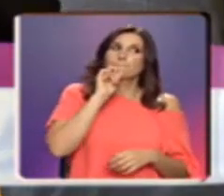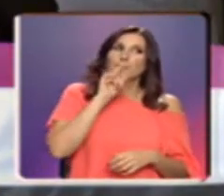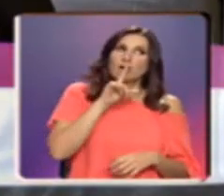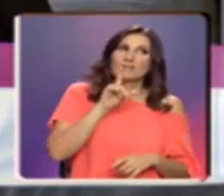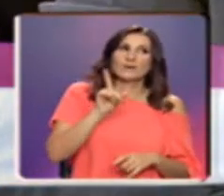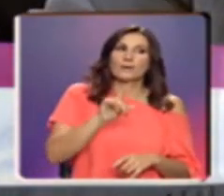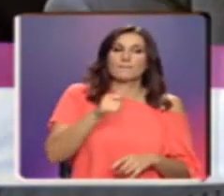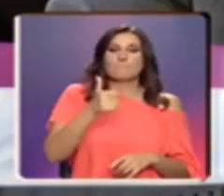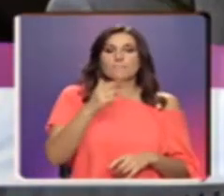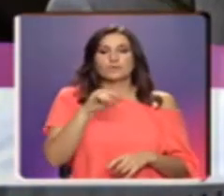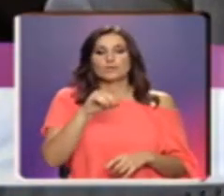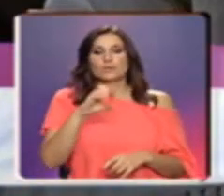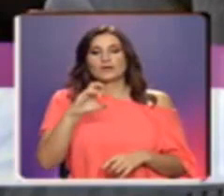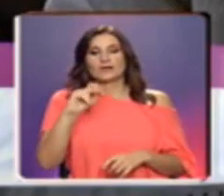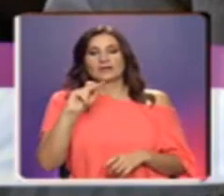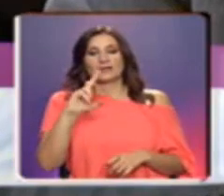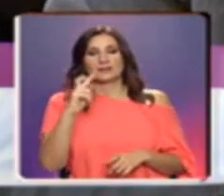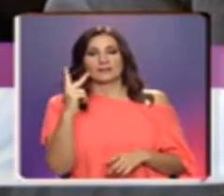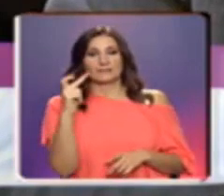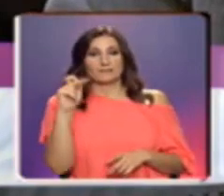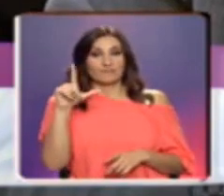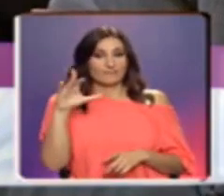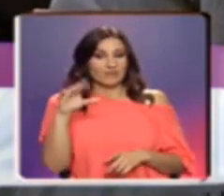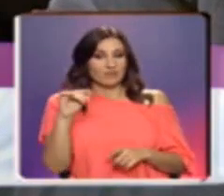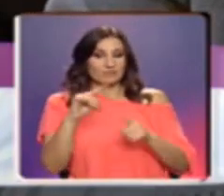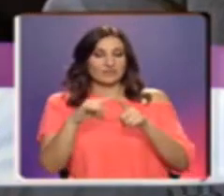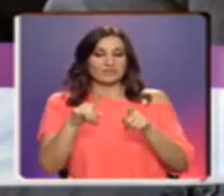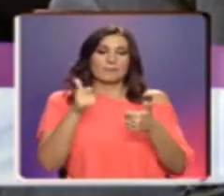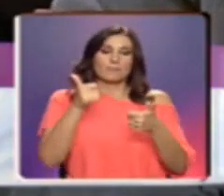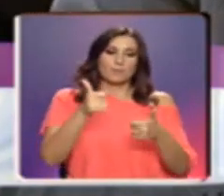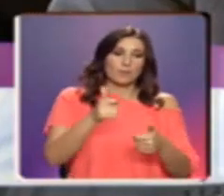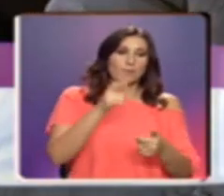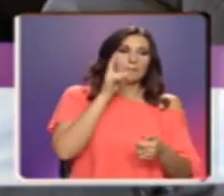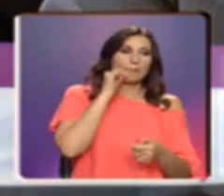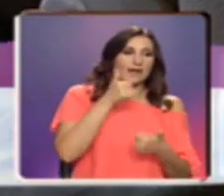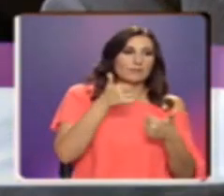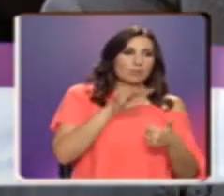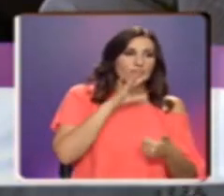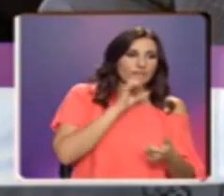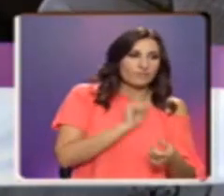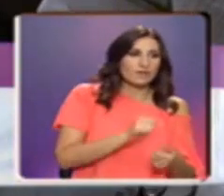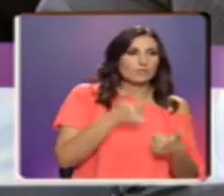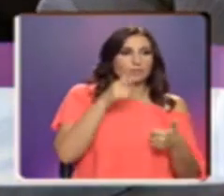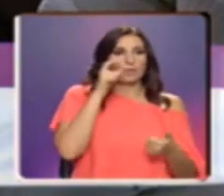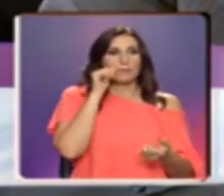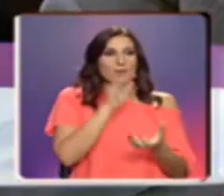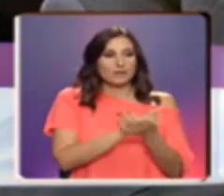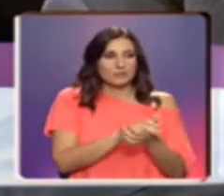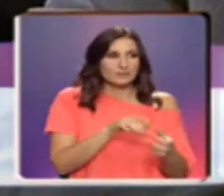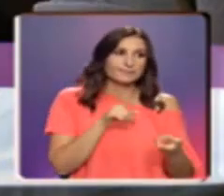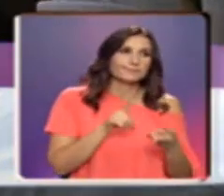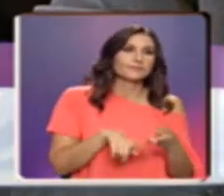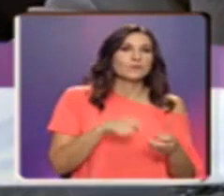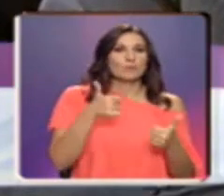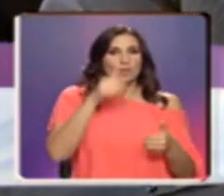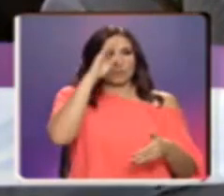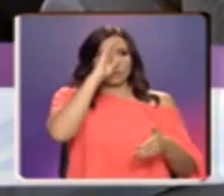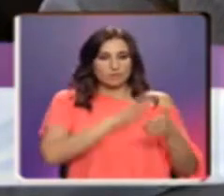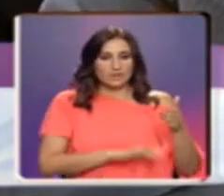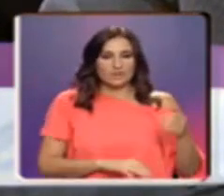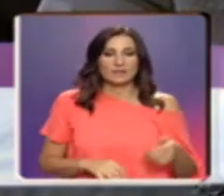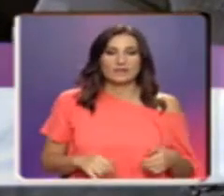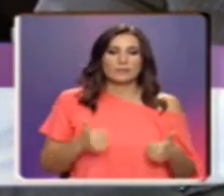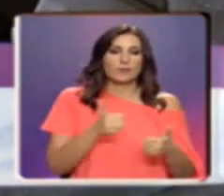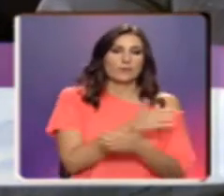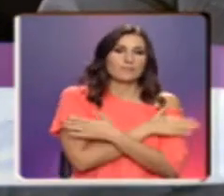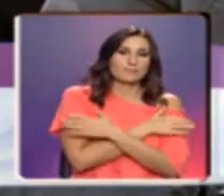Bruno Carvalho que no dia-a-dia aquilo que tem que fazer é ser bom pai, bom filho, bom marido, bom colega,